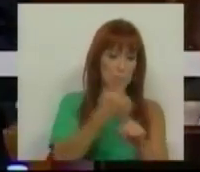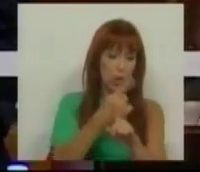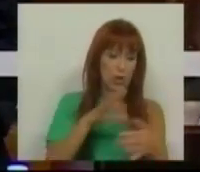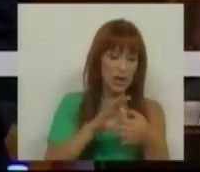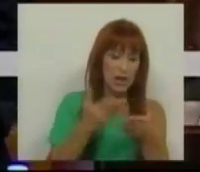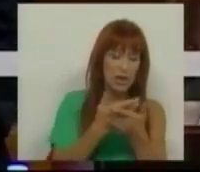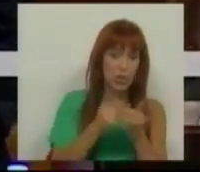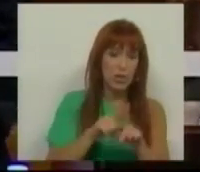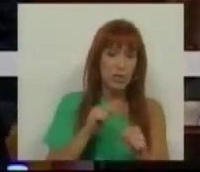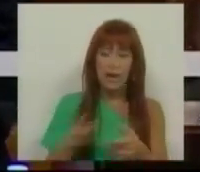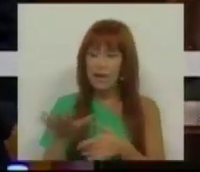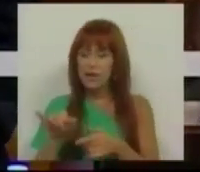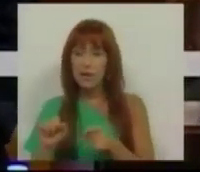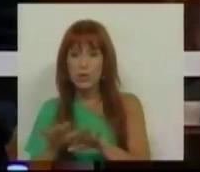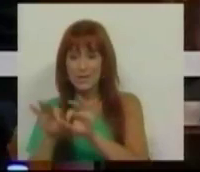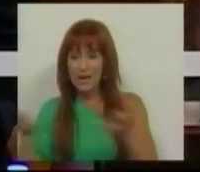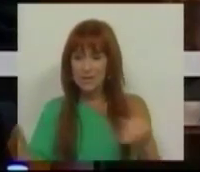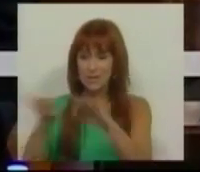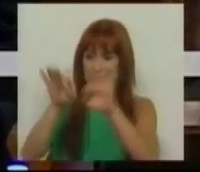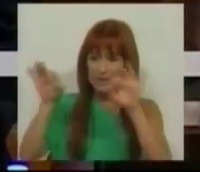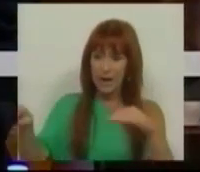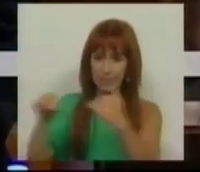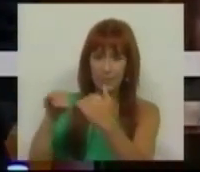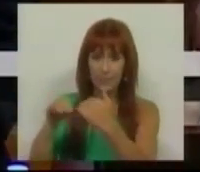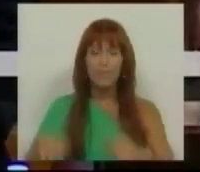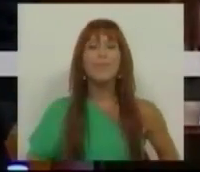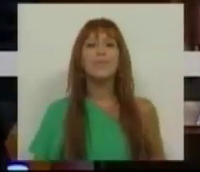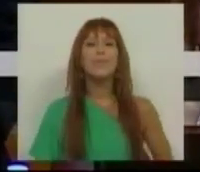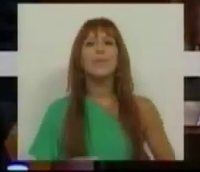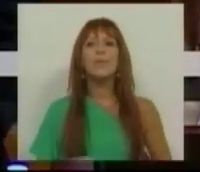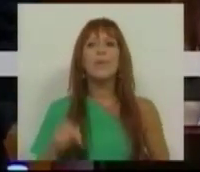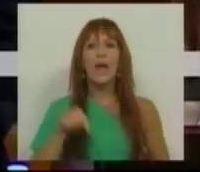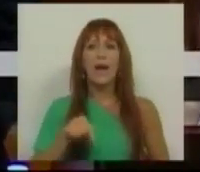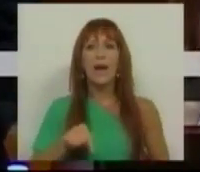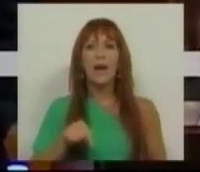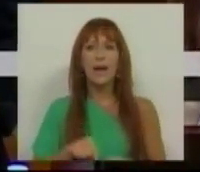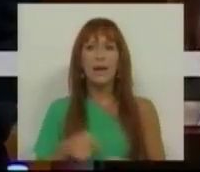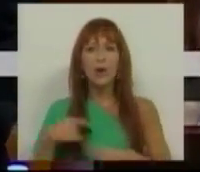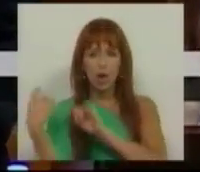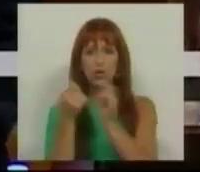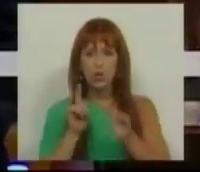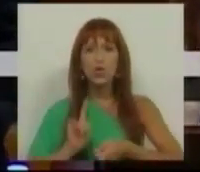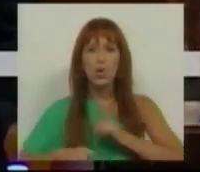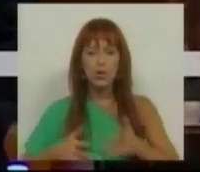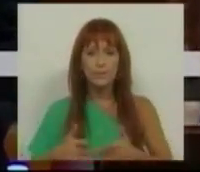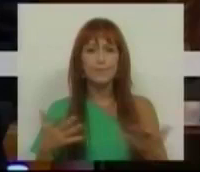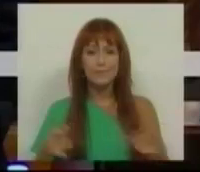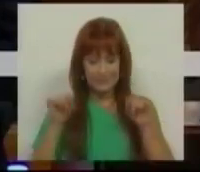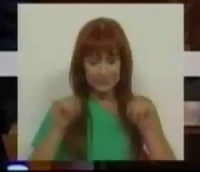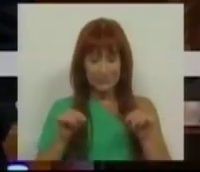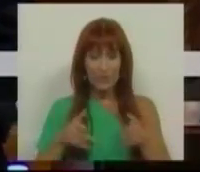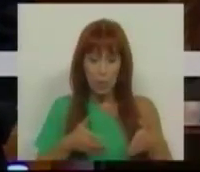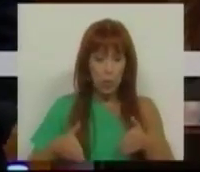económicas, criando também situações de igualdade. O que aqui discutimos é